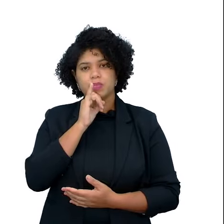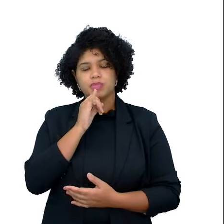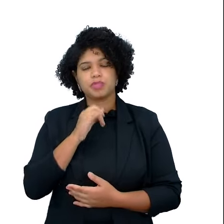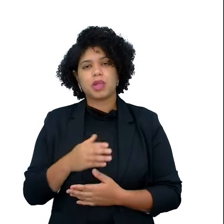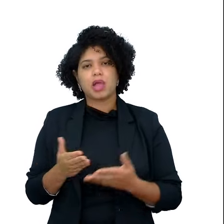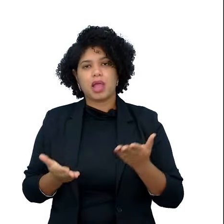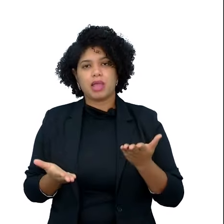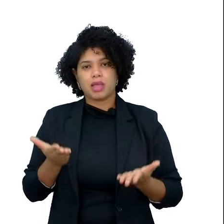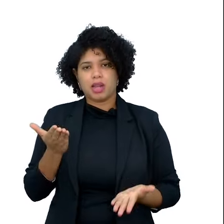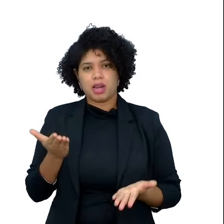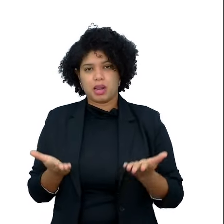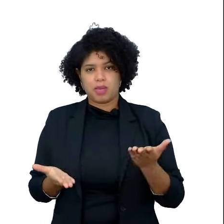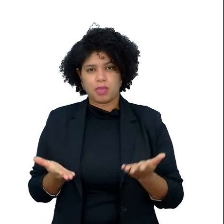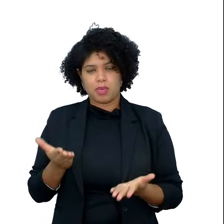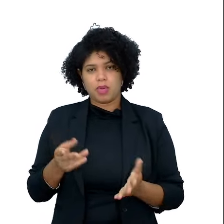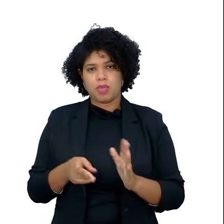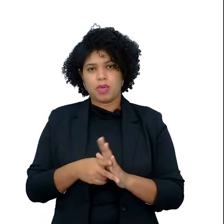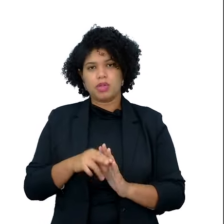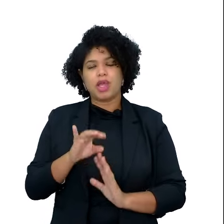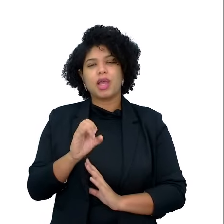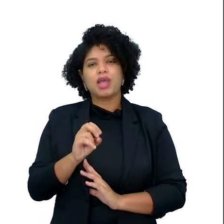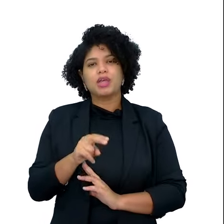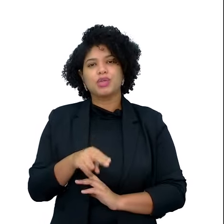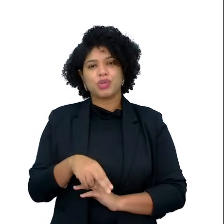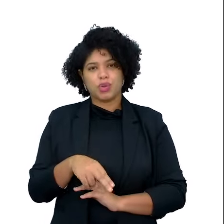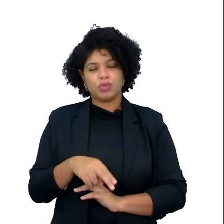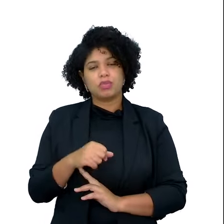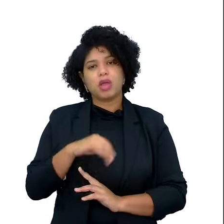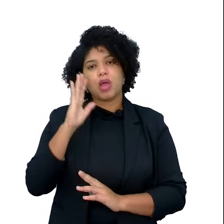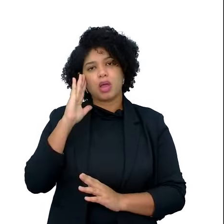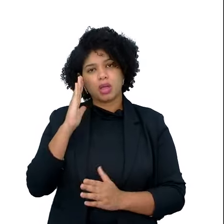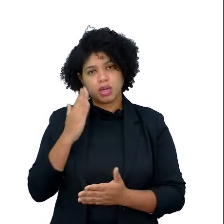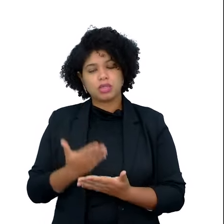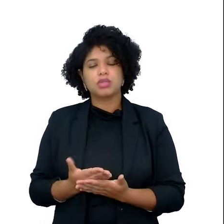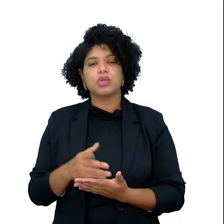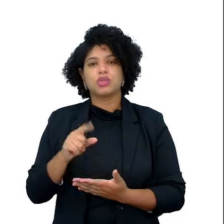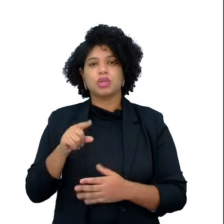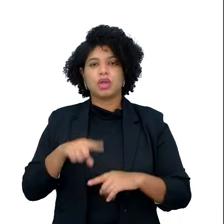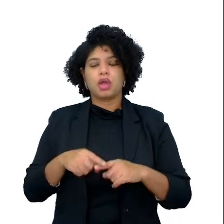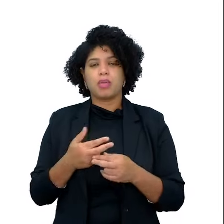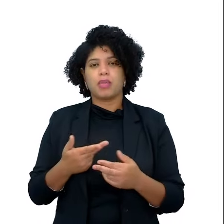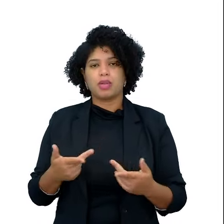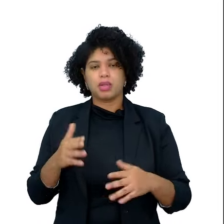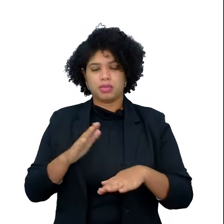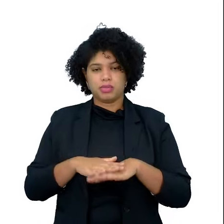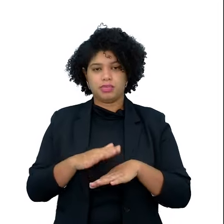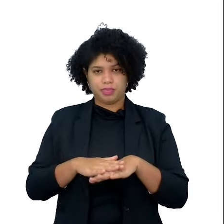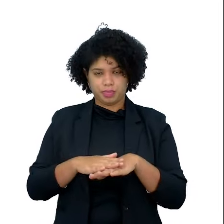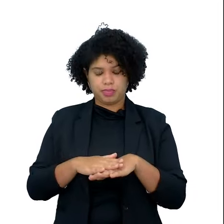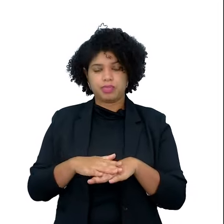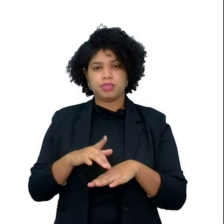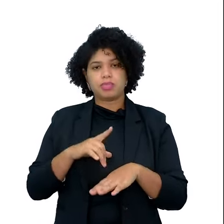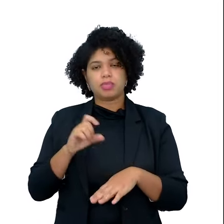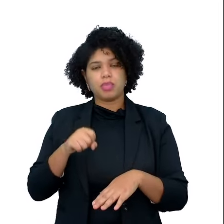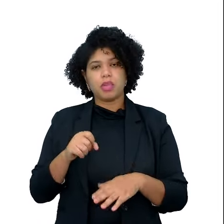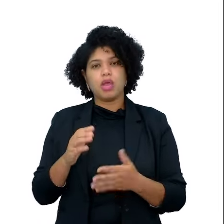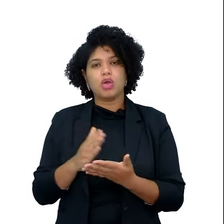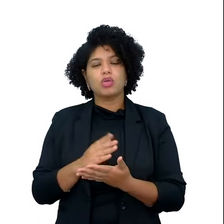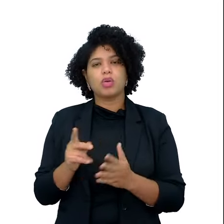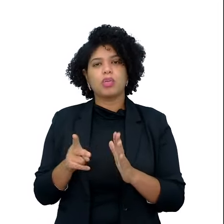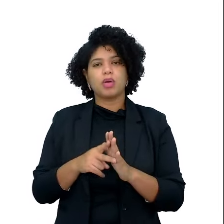equilíbrio iônico, né? Então, acredito que por esse motivo, quando o material foi elaborado, ele inicia